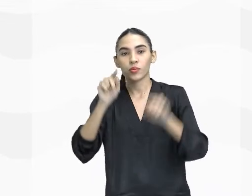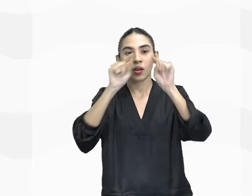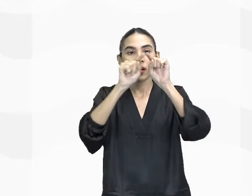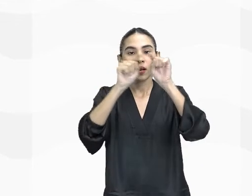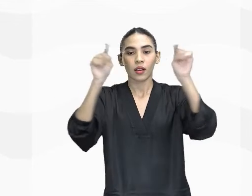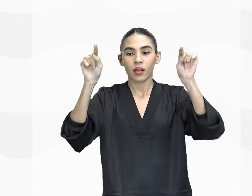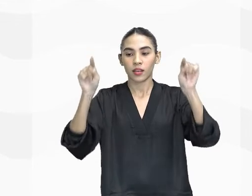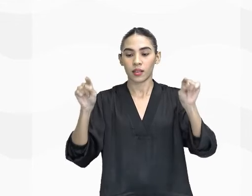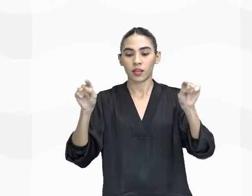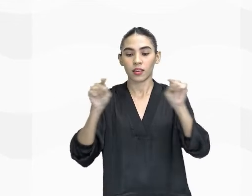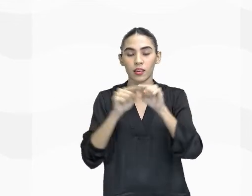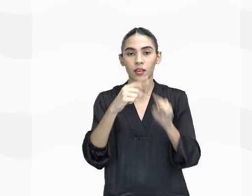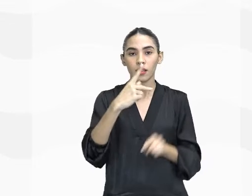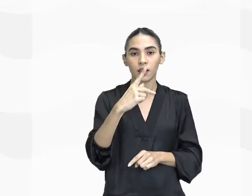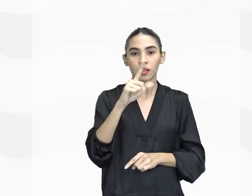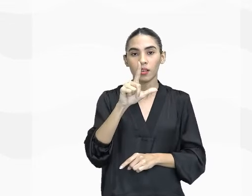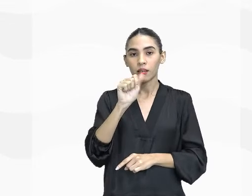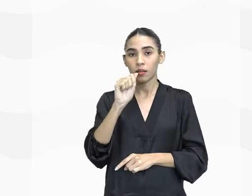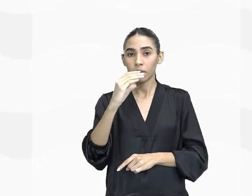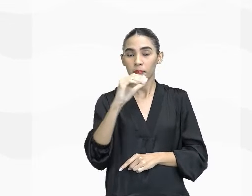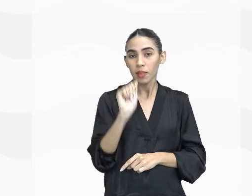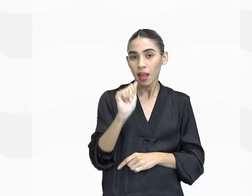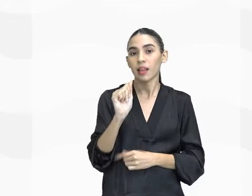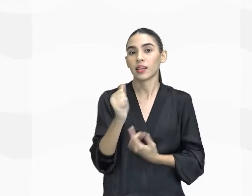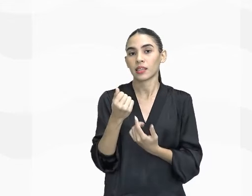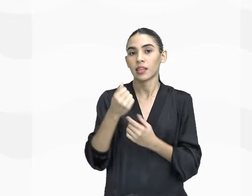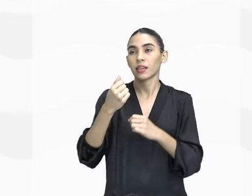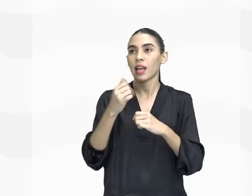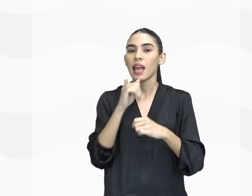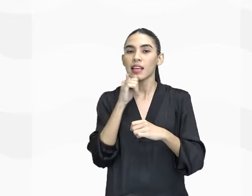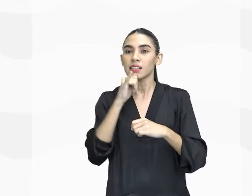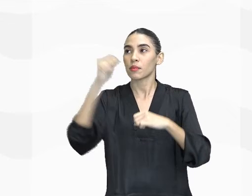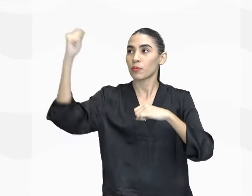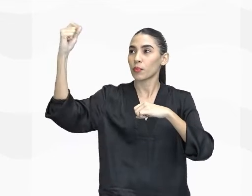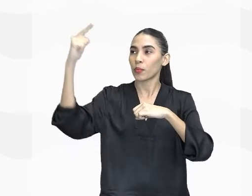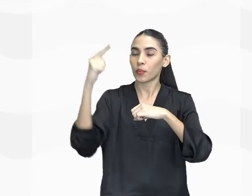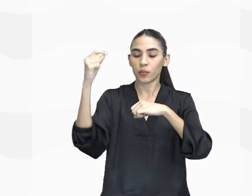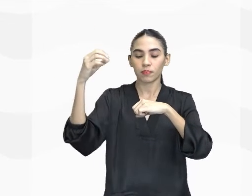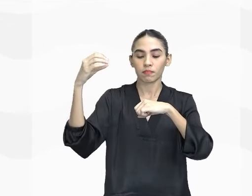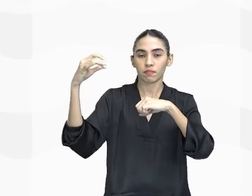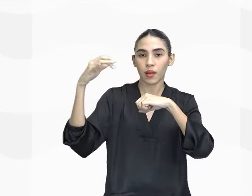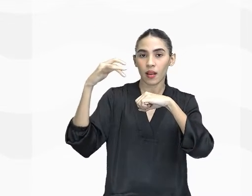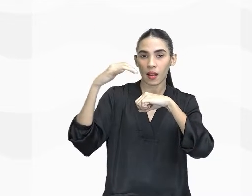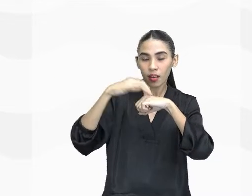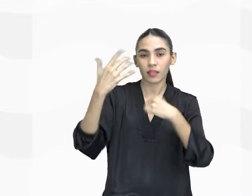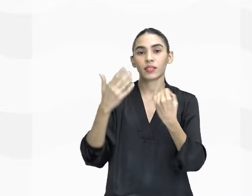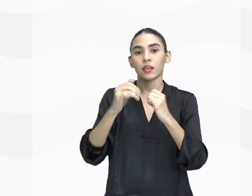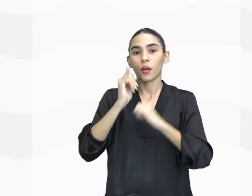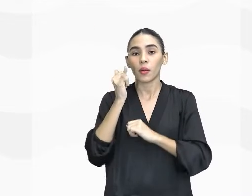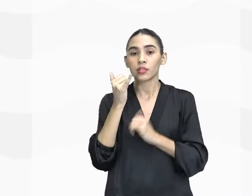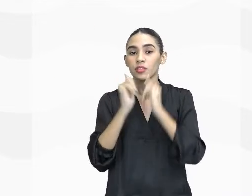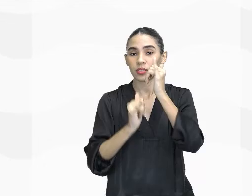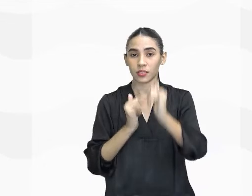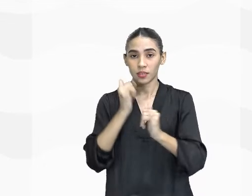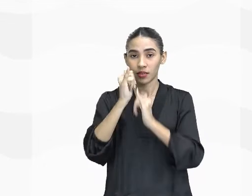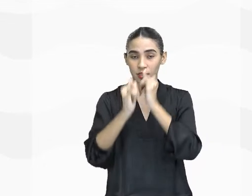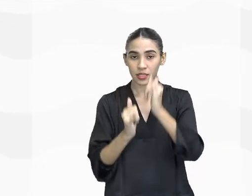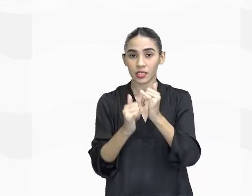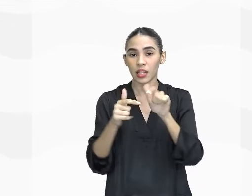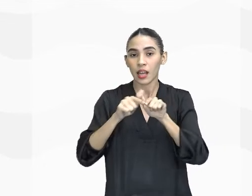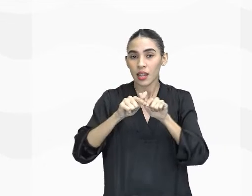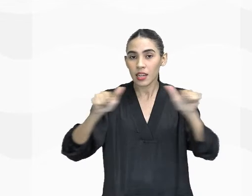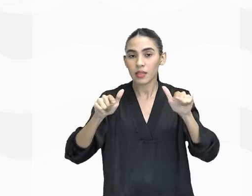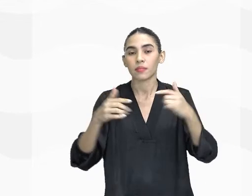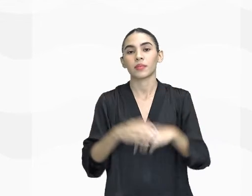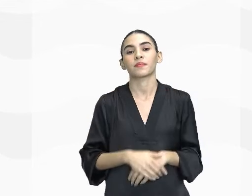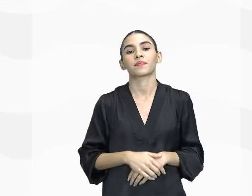de captação aí da energia da radiação solar para a geração de energia, uma geração de energia limpa. Energia